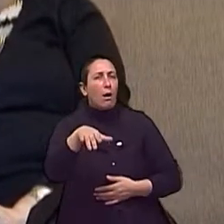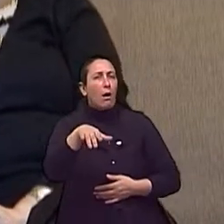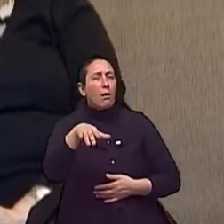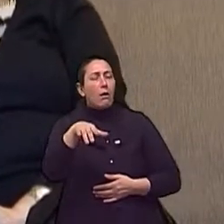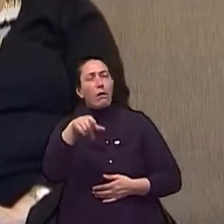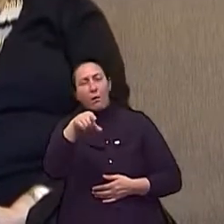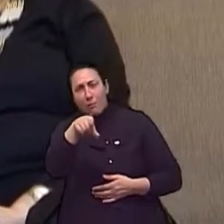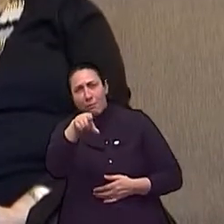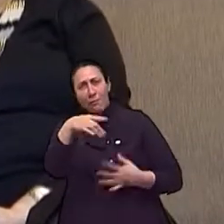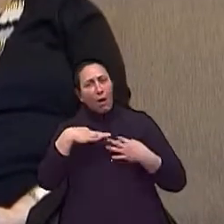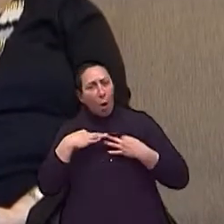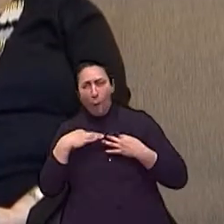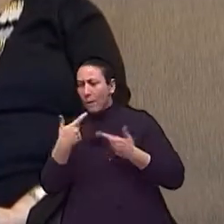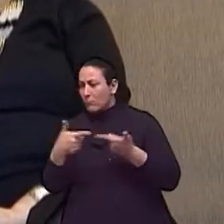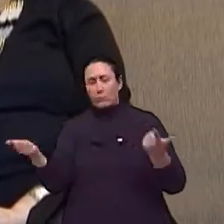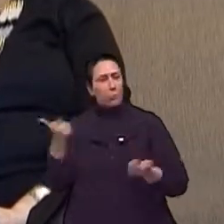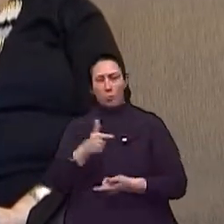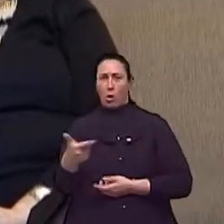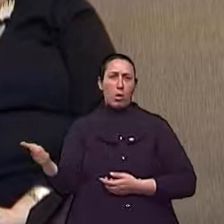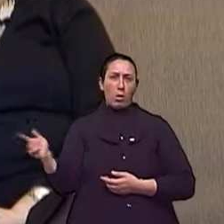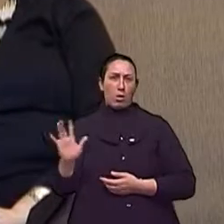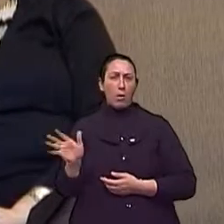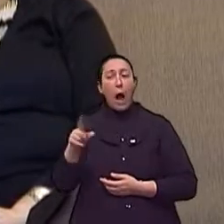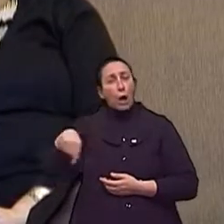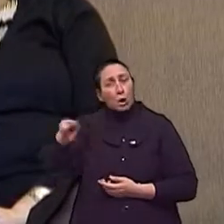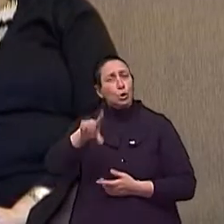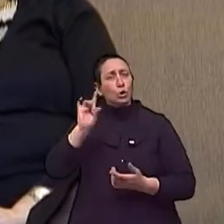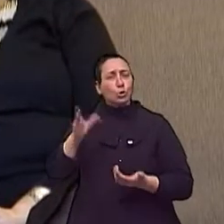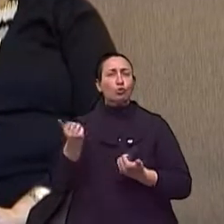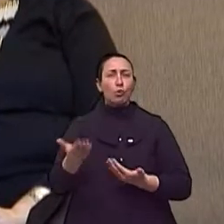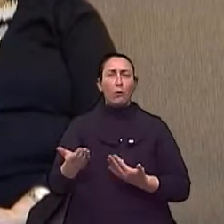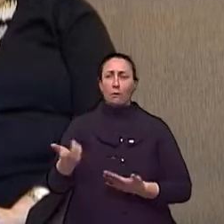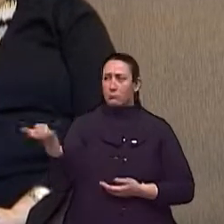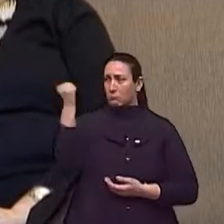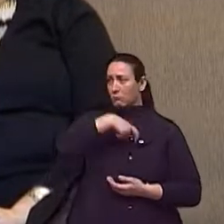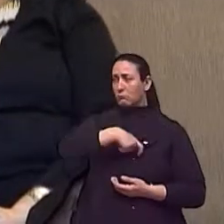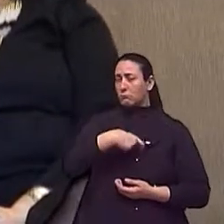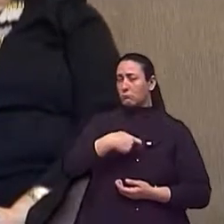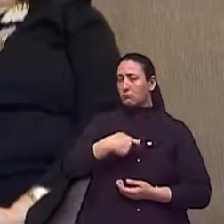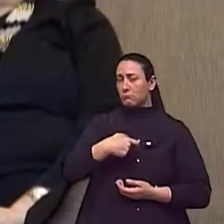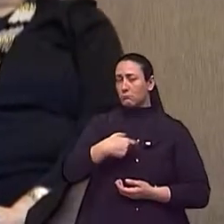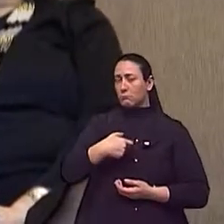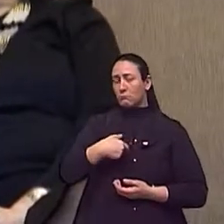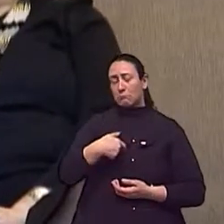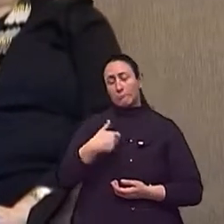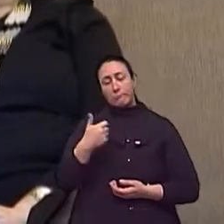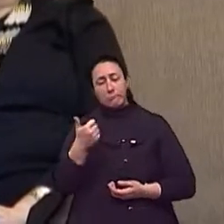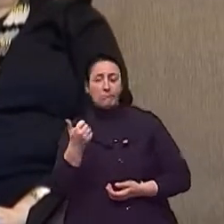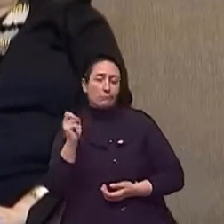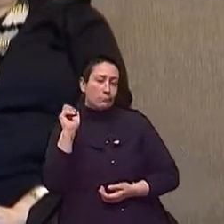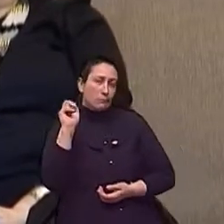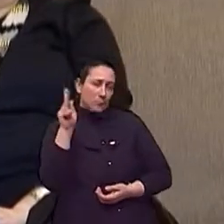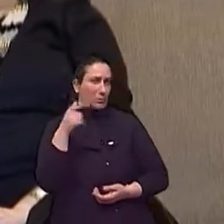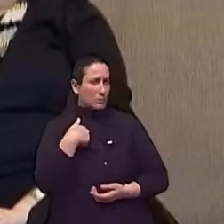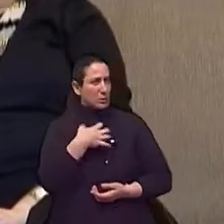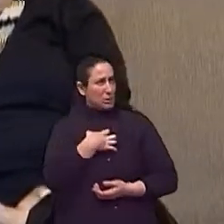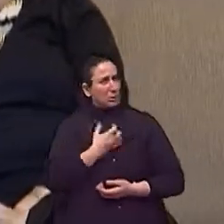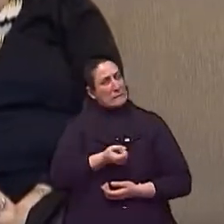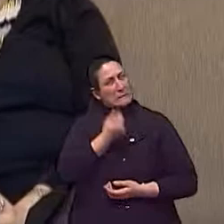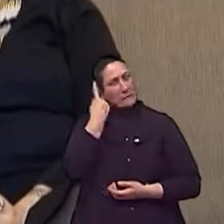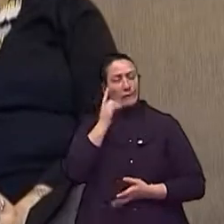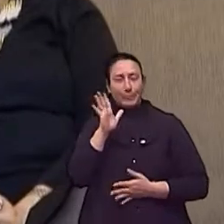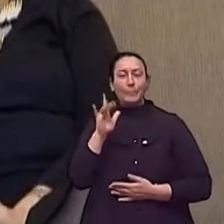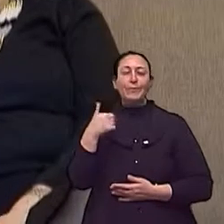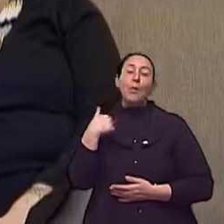senhora pra senhora não tem aqui é só para jovens eu saí estranho me achando estranha na loja